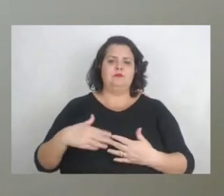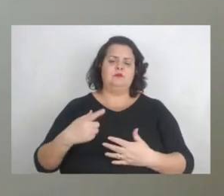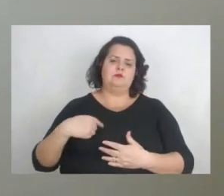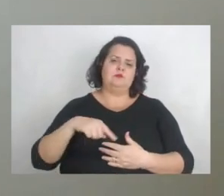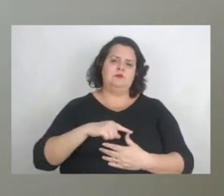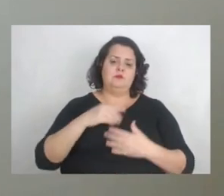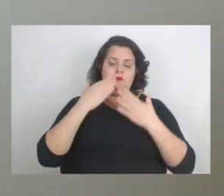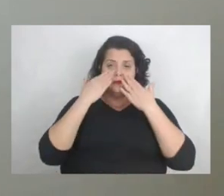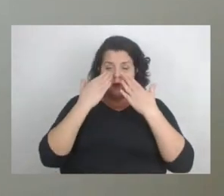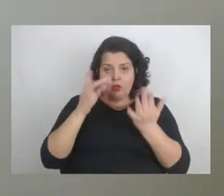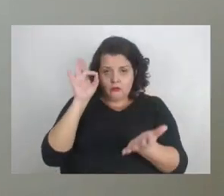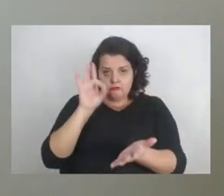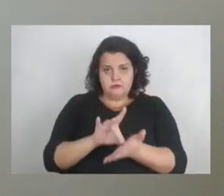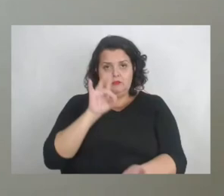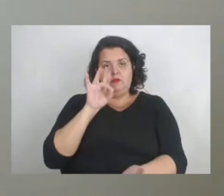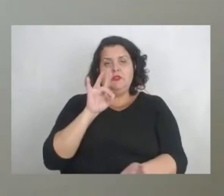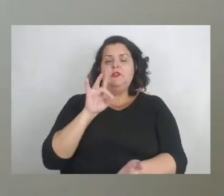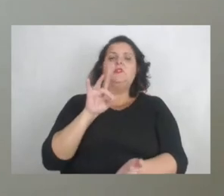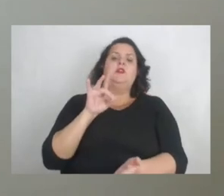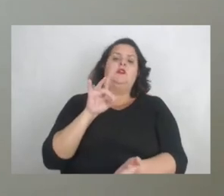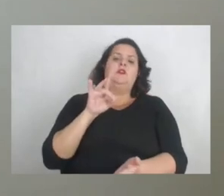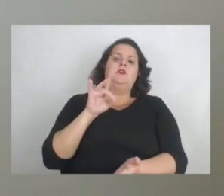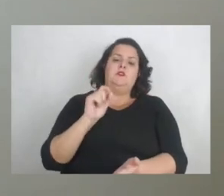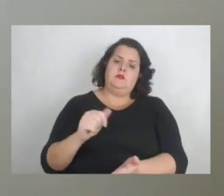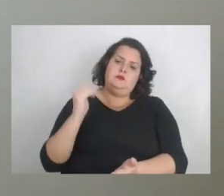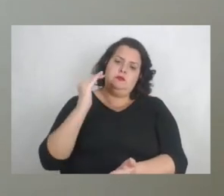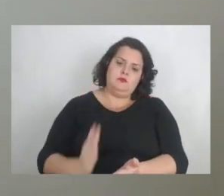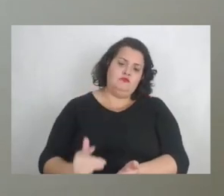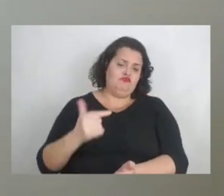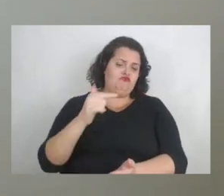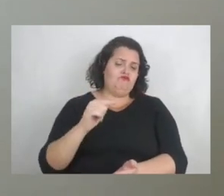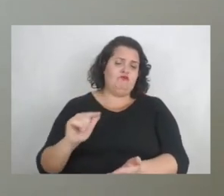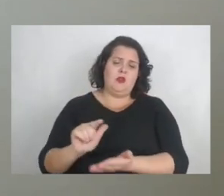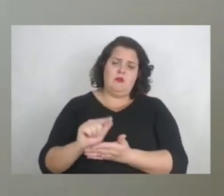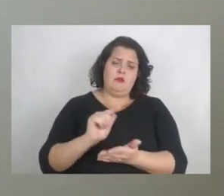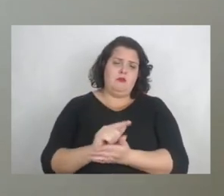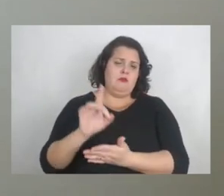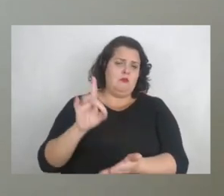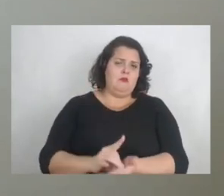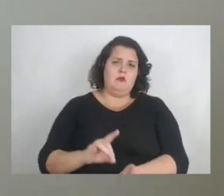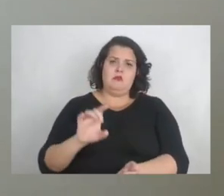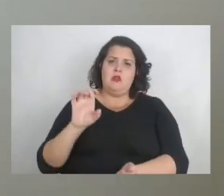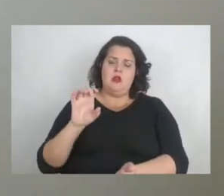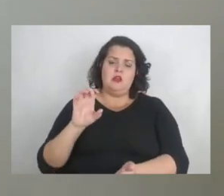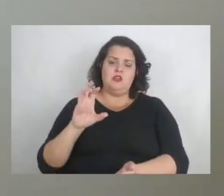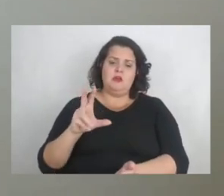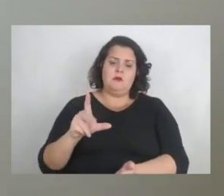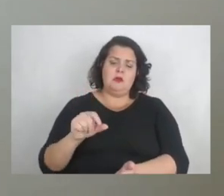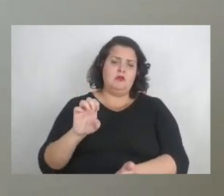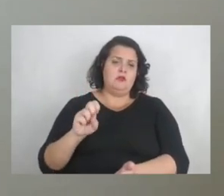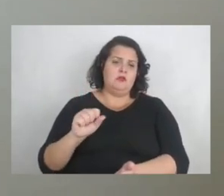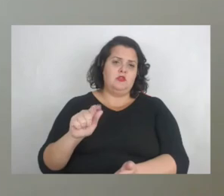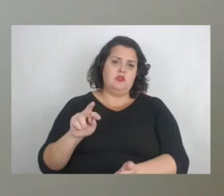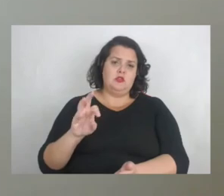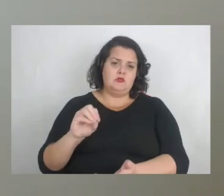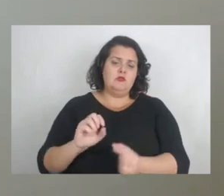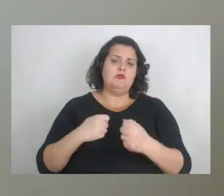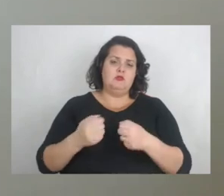frente com a verdade, né, promover saneamento básico e digna para as pessoas e fazer um